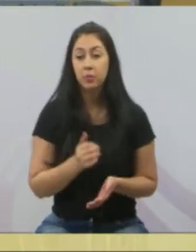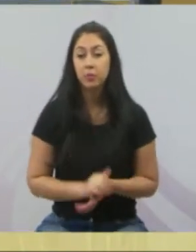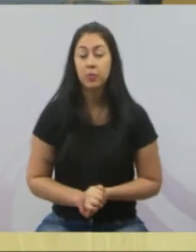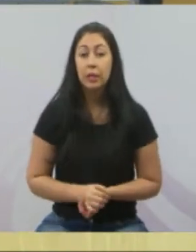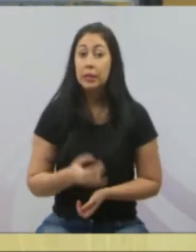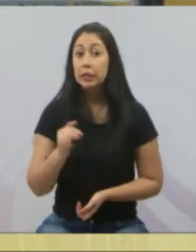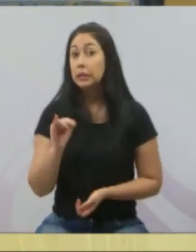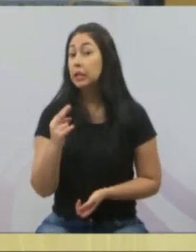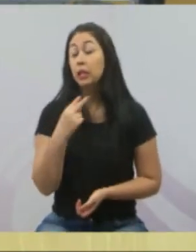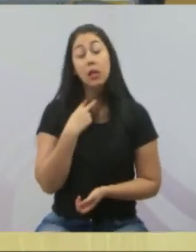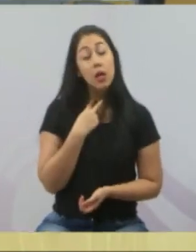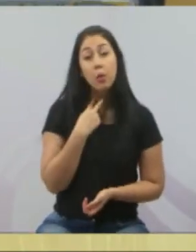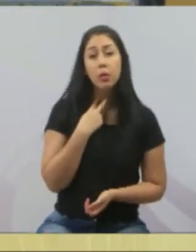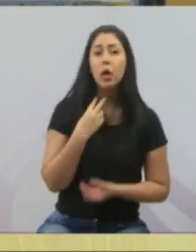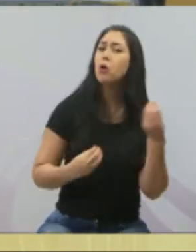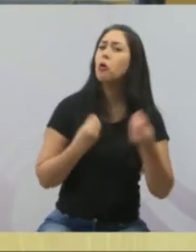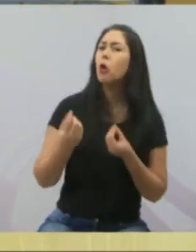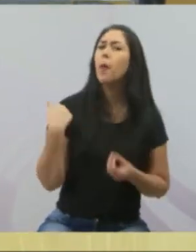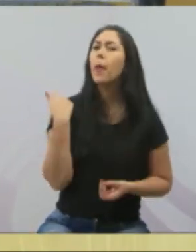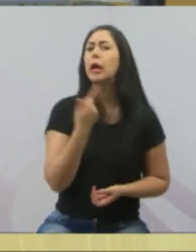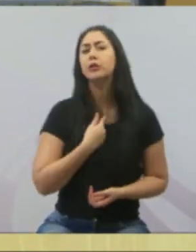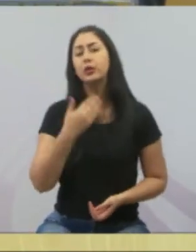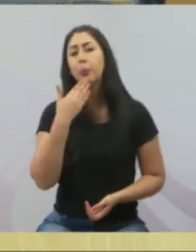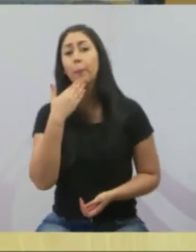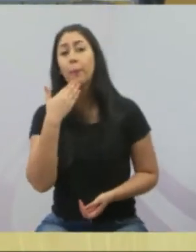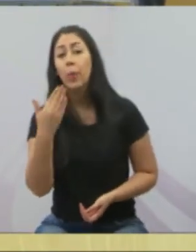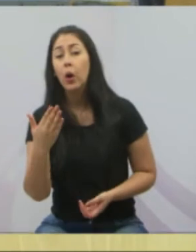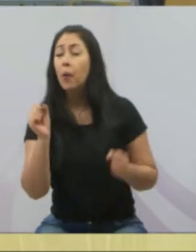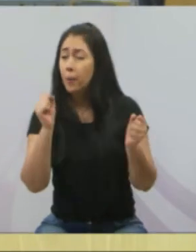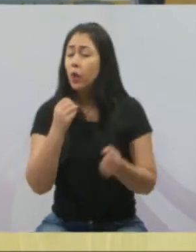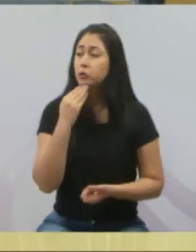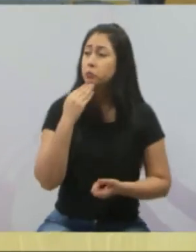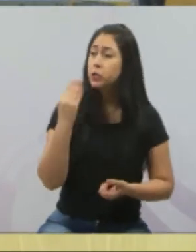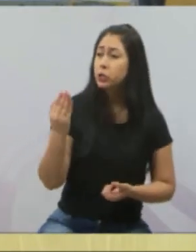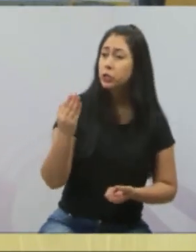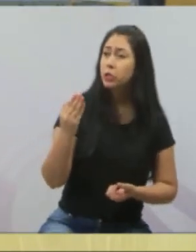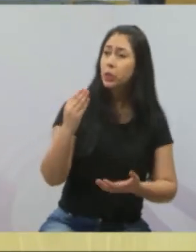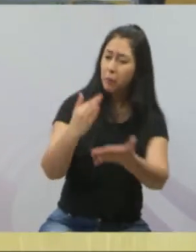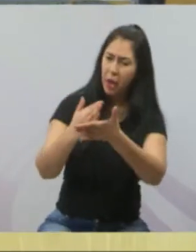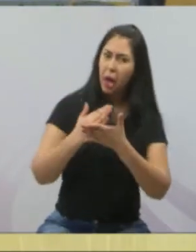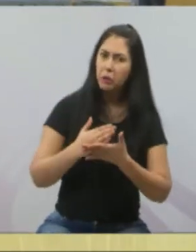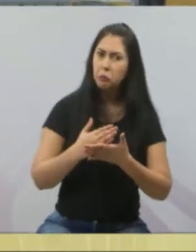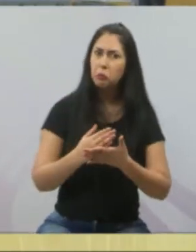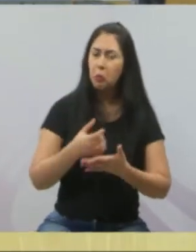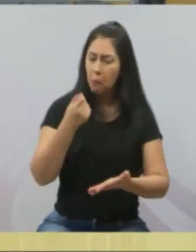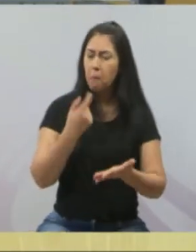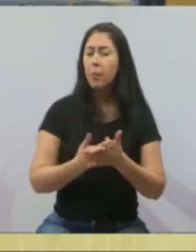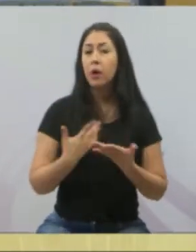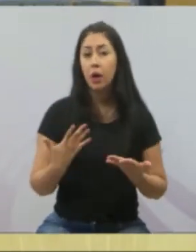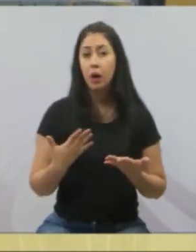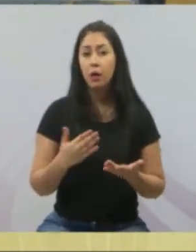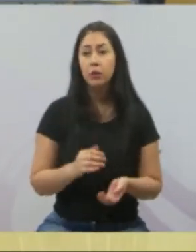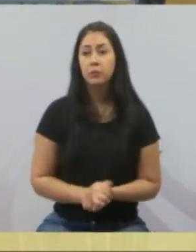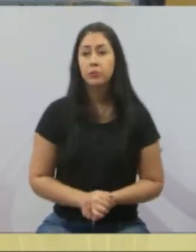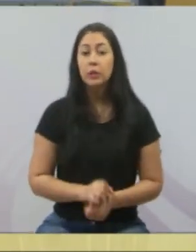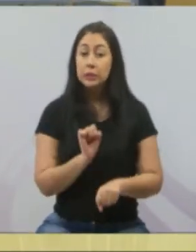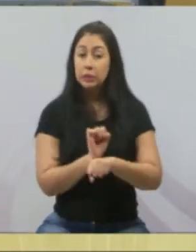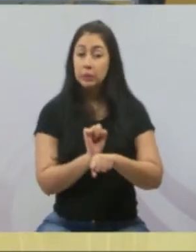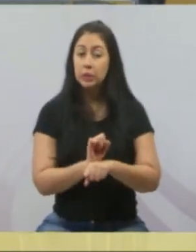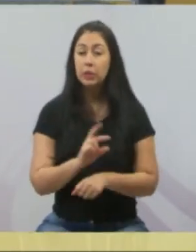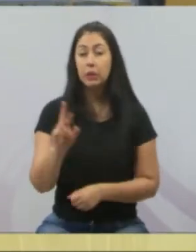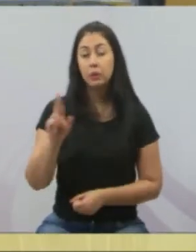da entidade recebido por este vereador, o qual obtivemos autorização para divulgação, e considerando que gostaria de estender o pedido